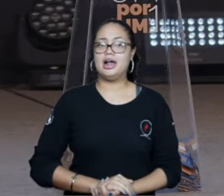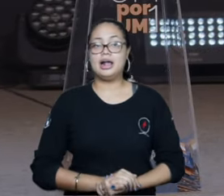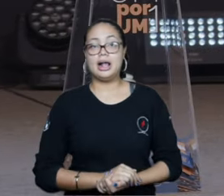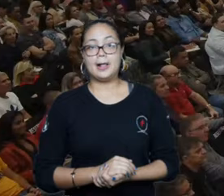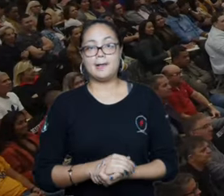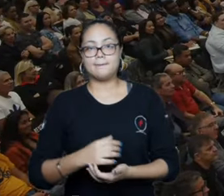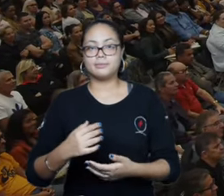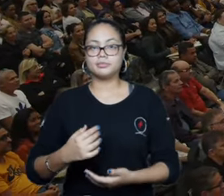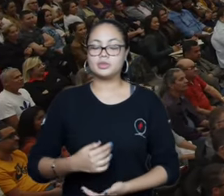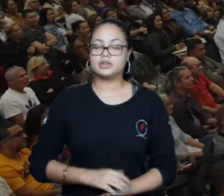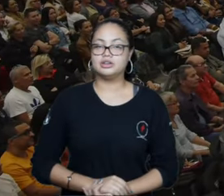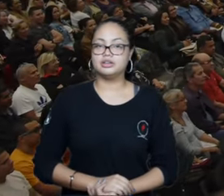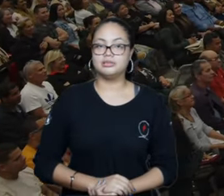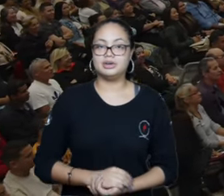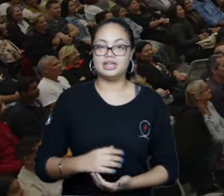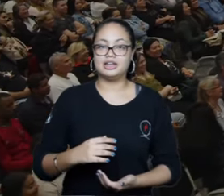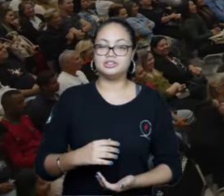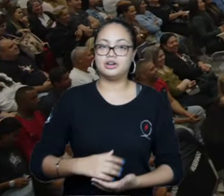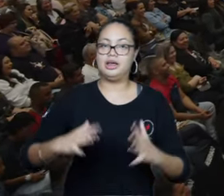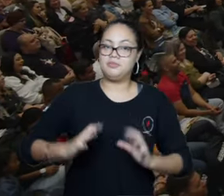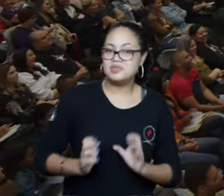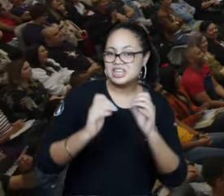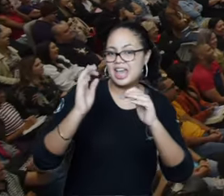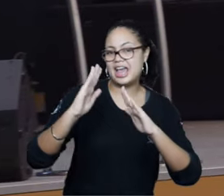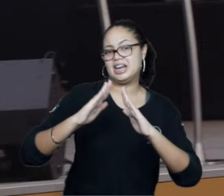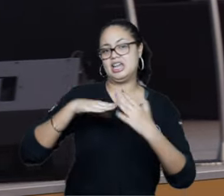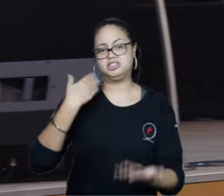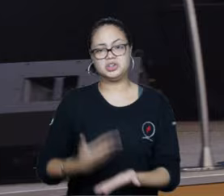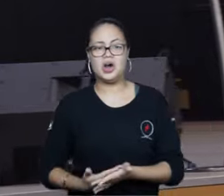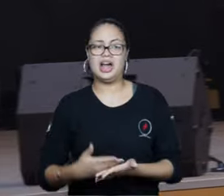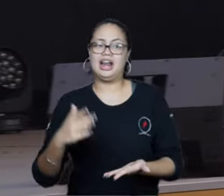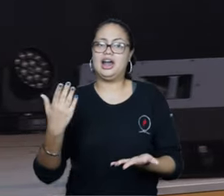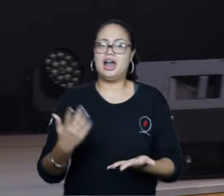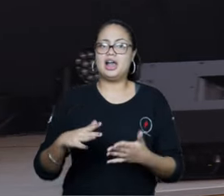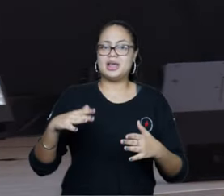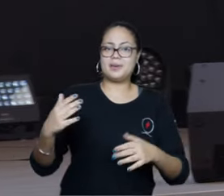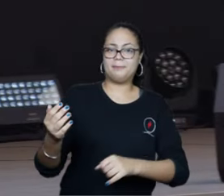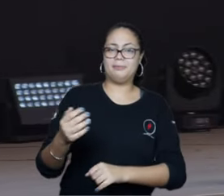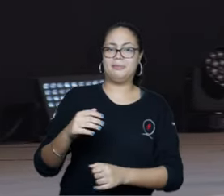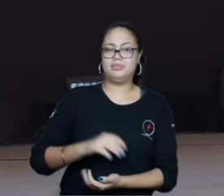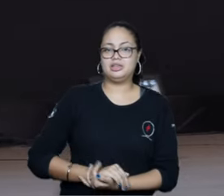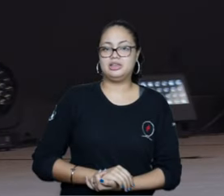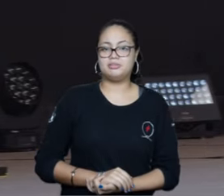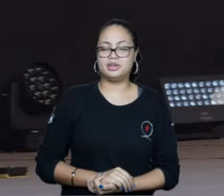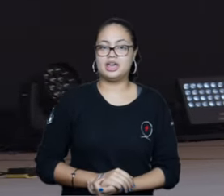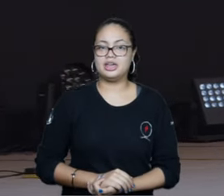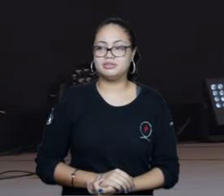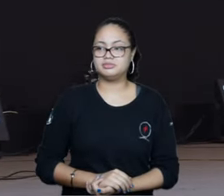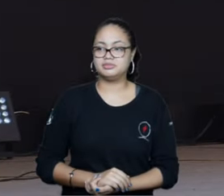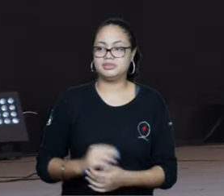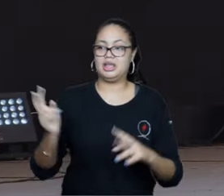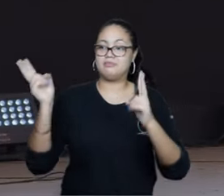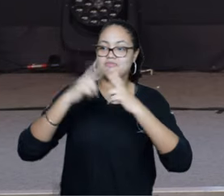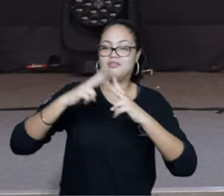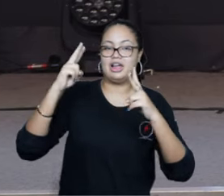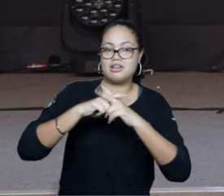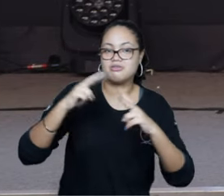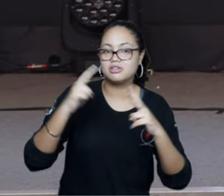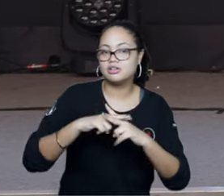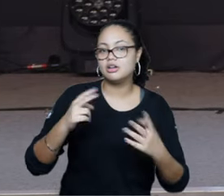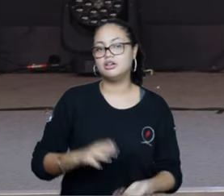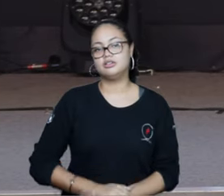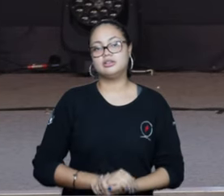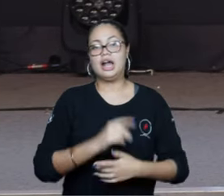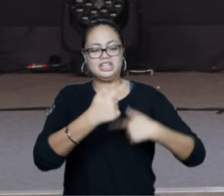e apanhei me dá a correia vai apanhar de novo para deixar de ser frouxo idiota que que geração é essa